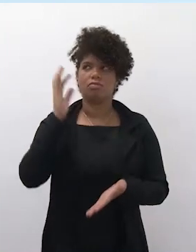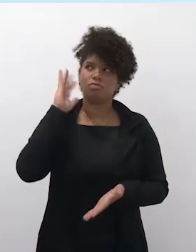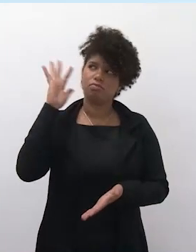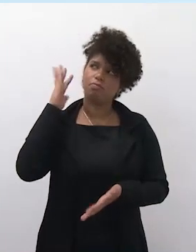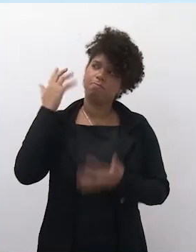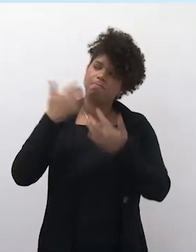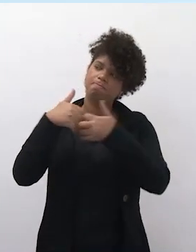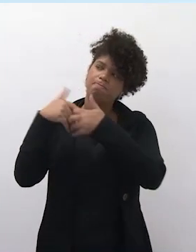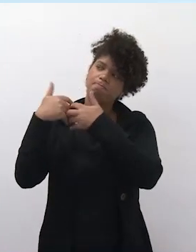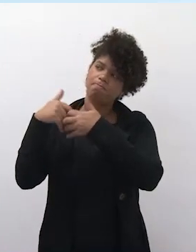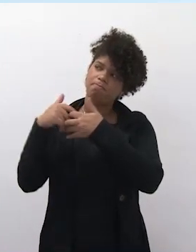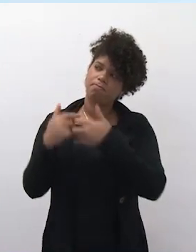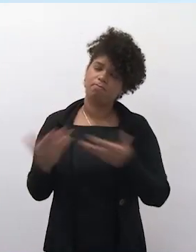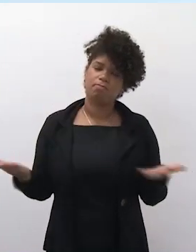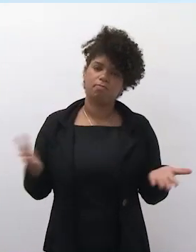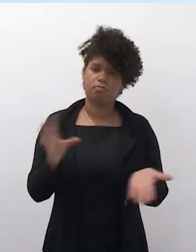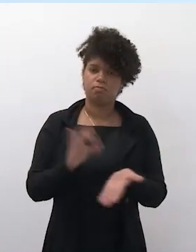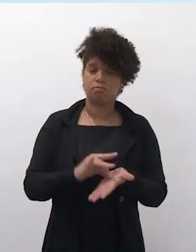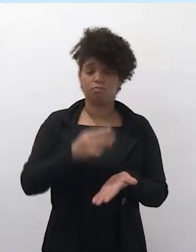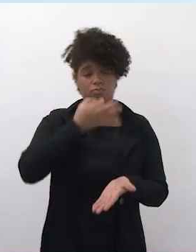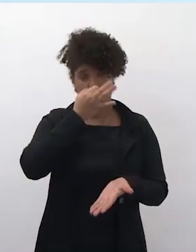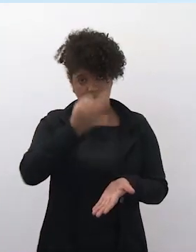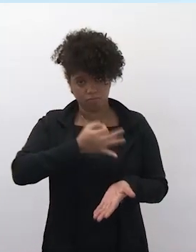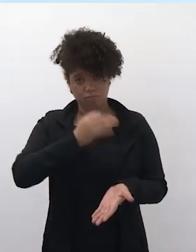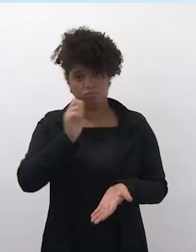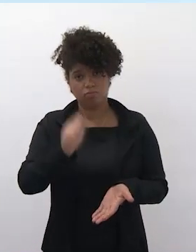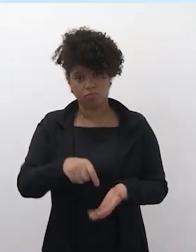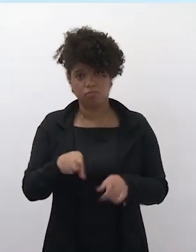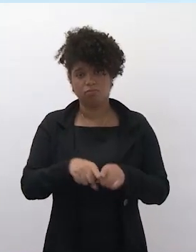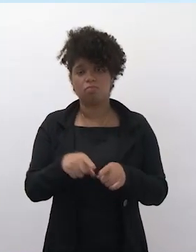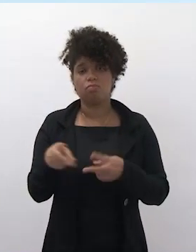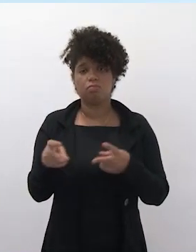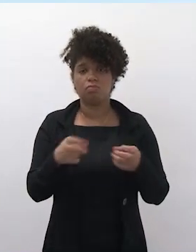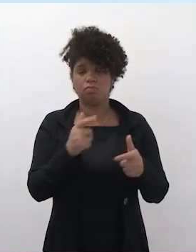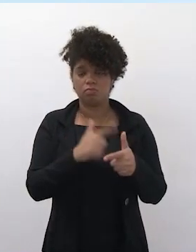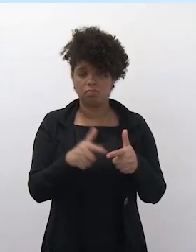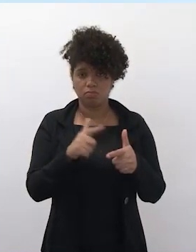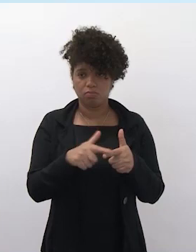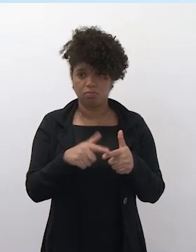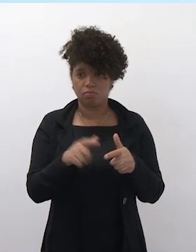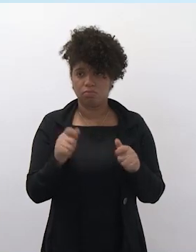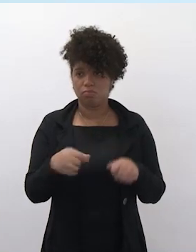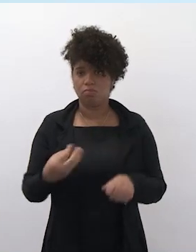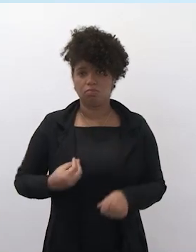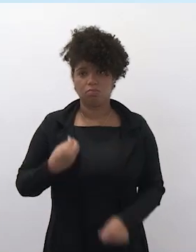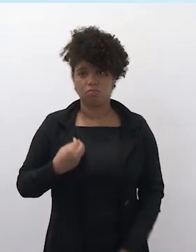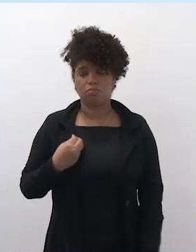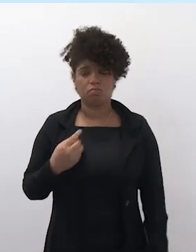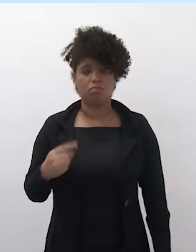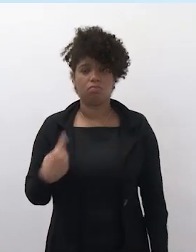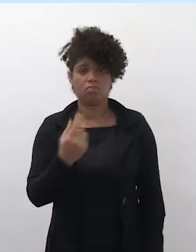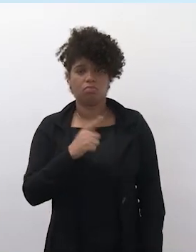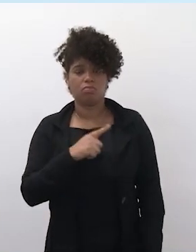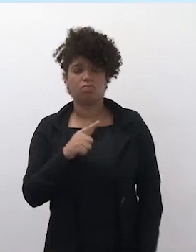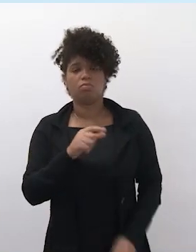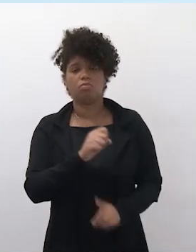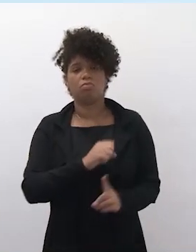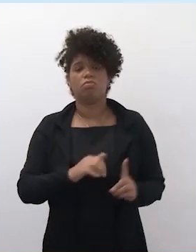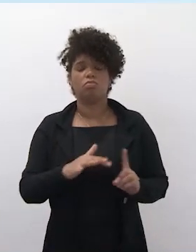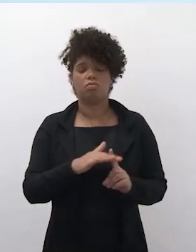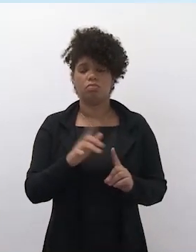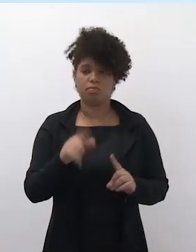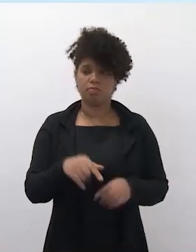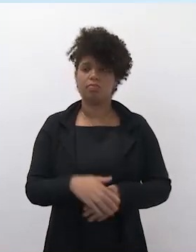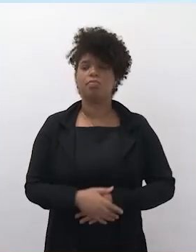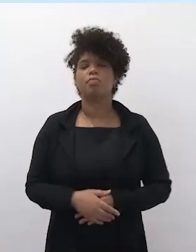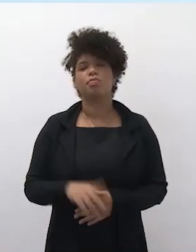sobre a realidade, criticar, problematizar a nossa vivência aqui em sociedade. Então